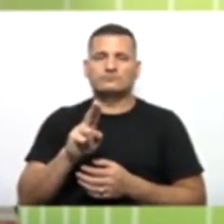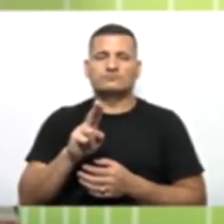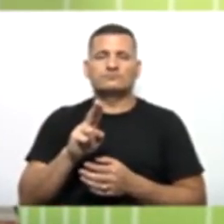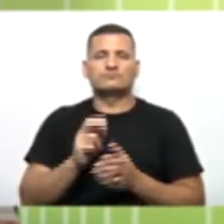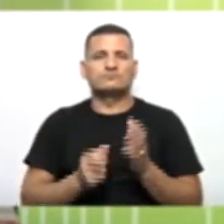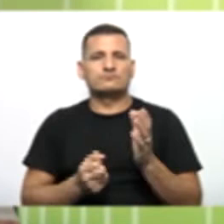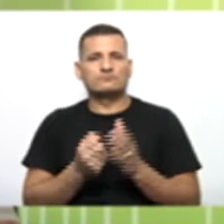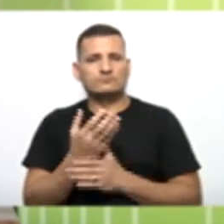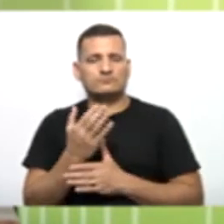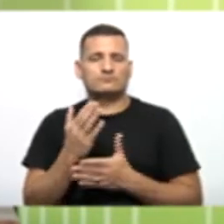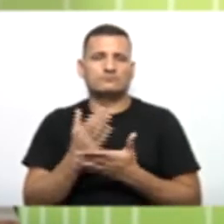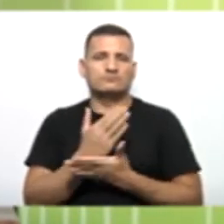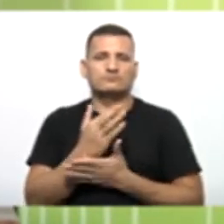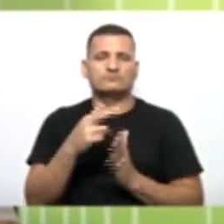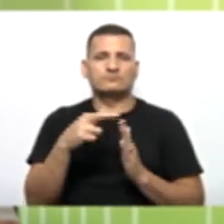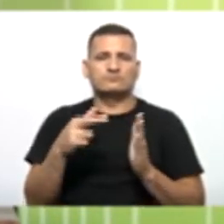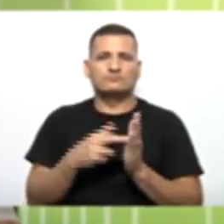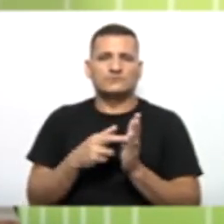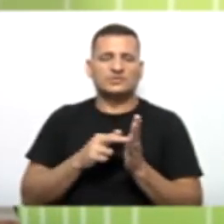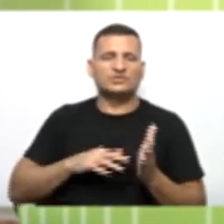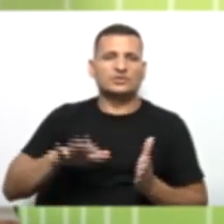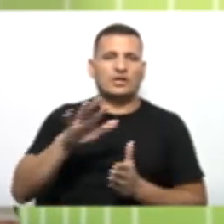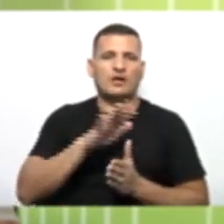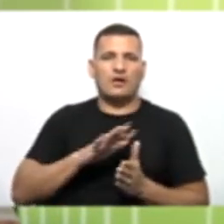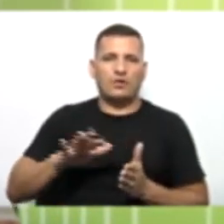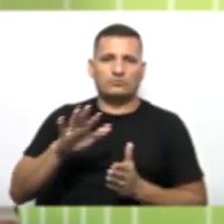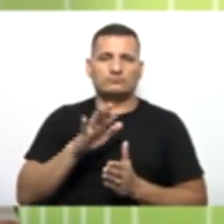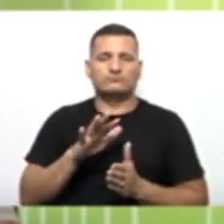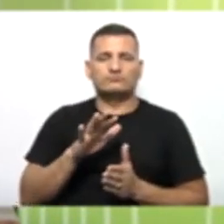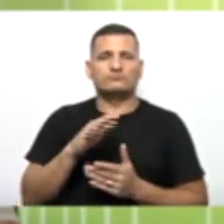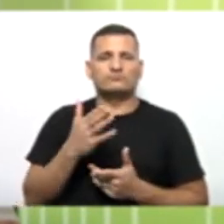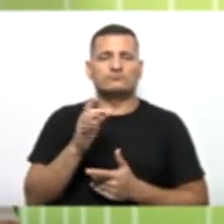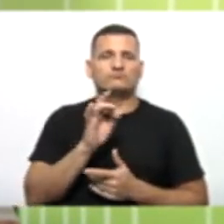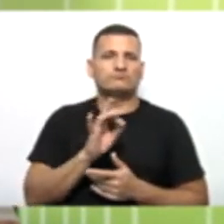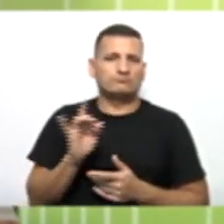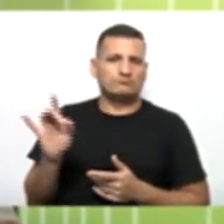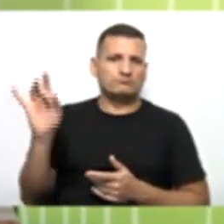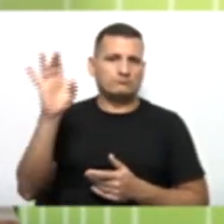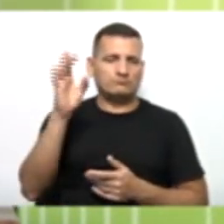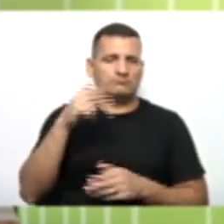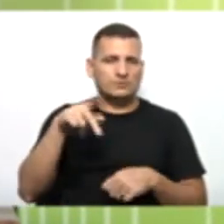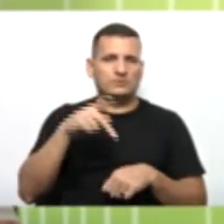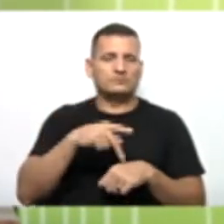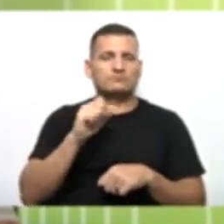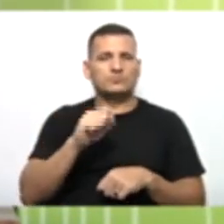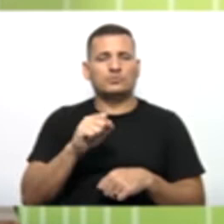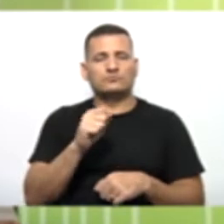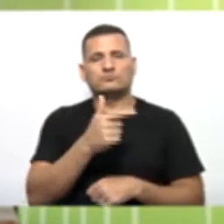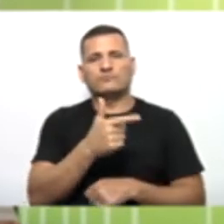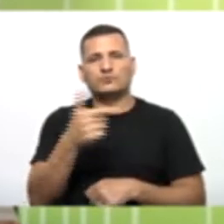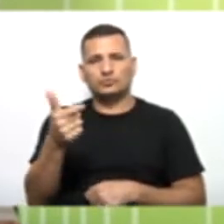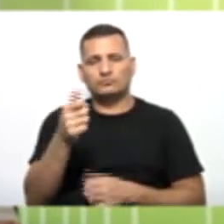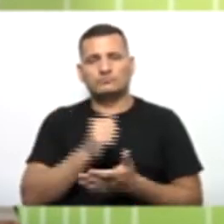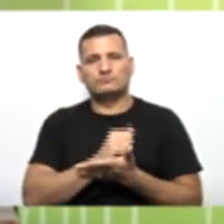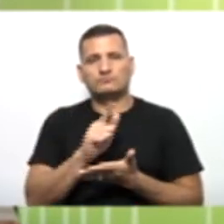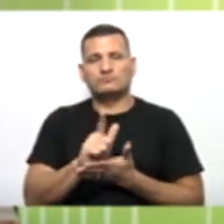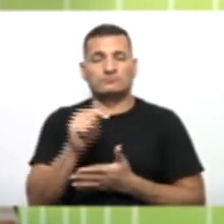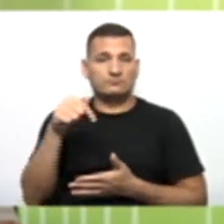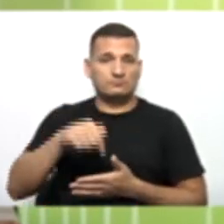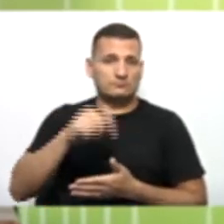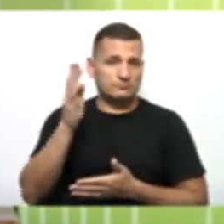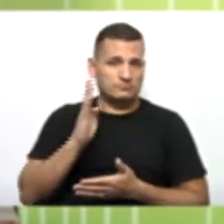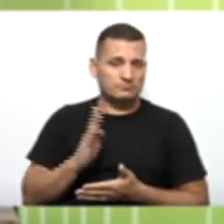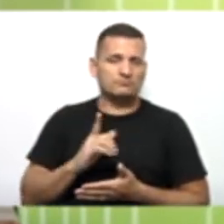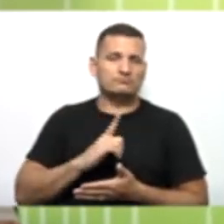daquelas diretrizes das Nações Unidas, cada país pode criar a sua Agenda 21. Aqui no Brasil, nós temos uma Agenda 21